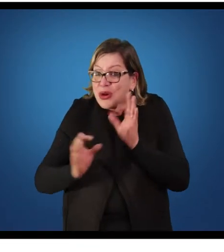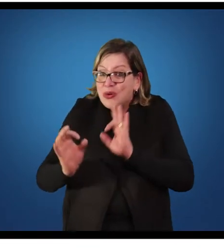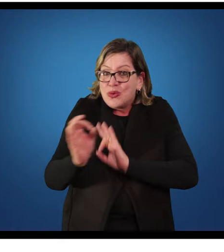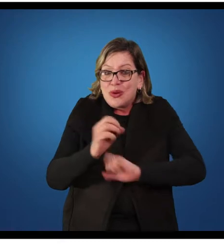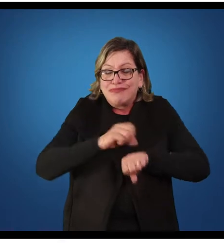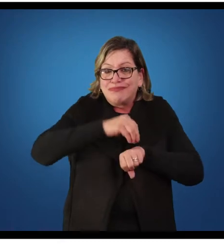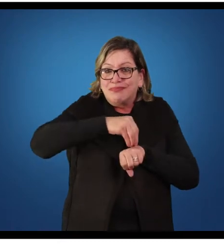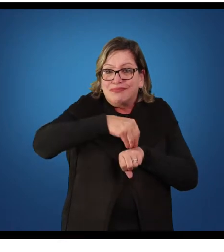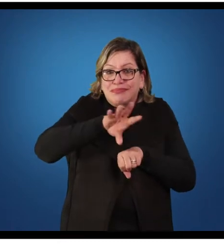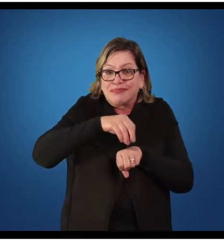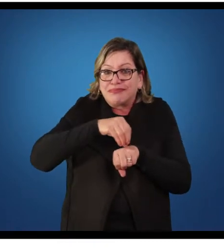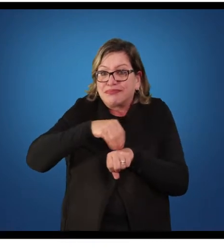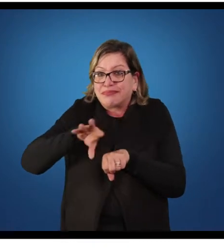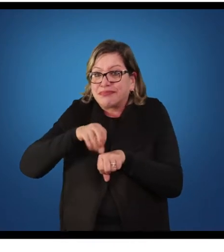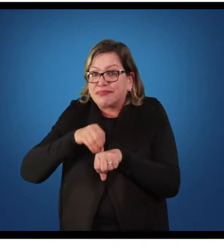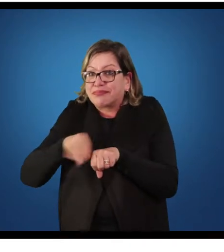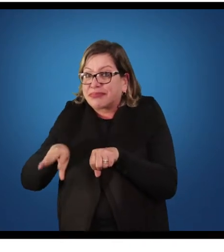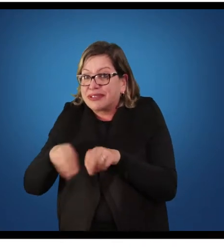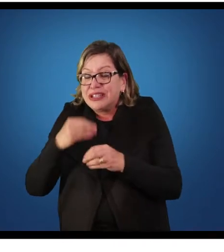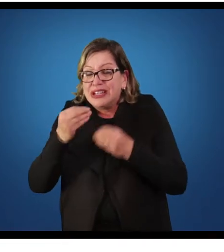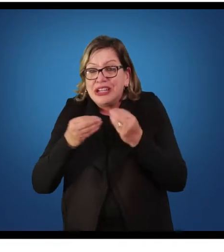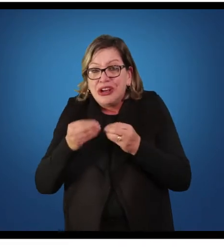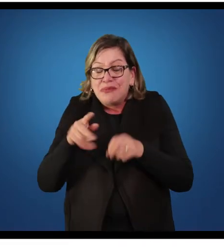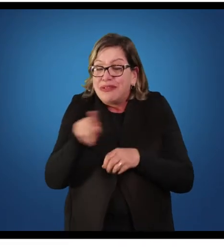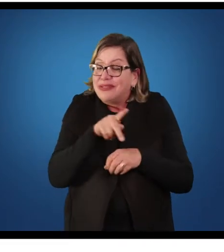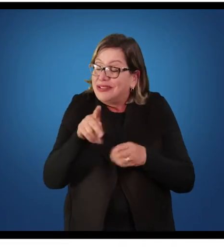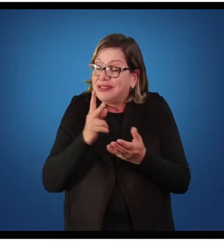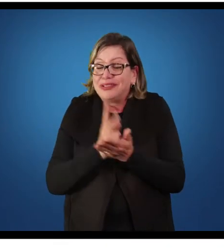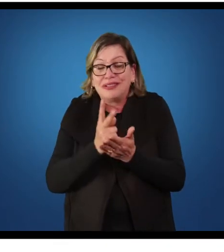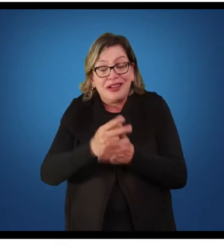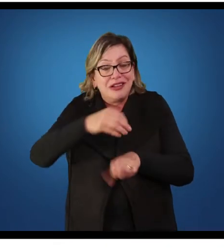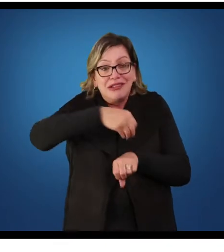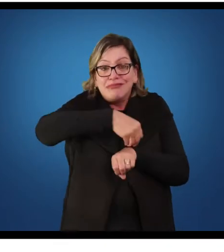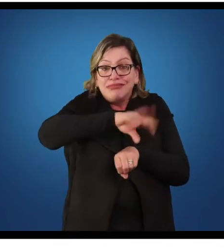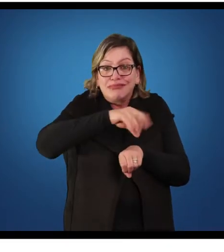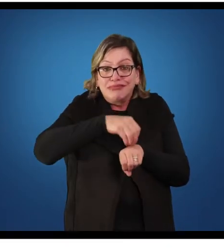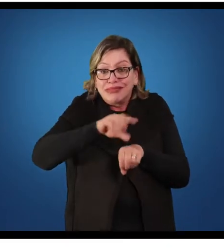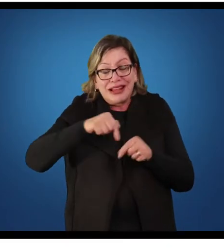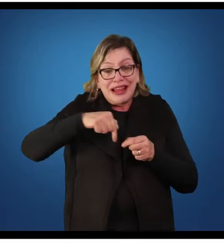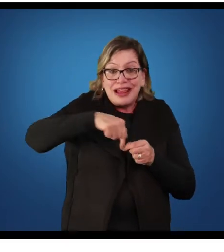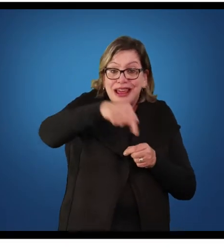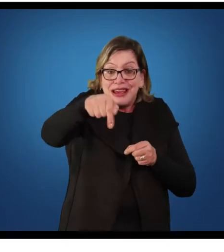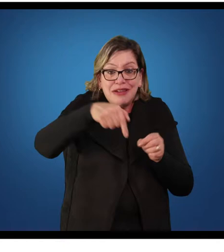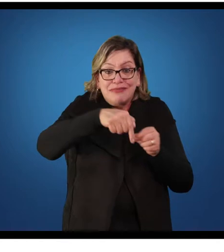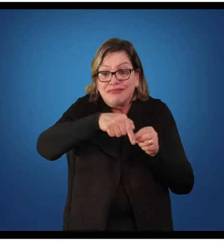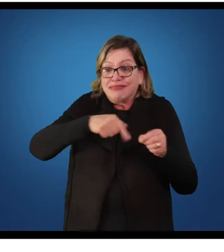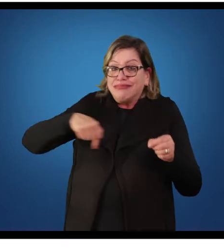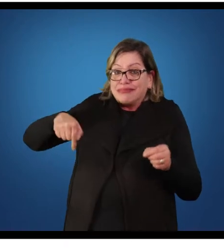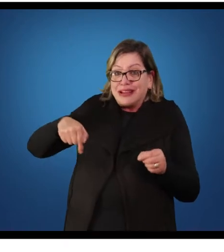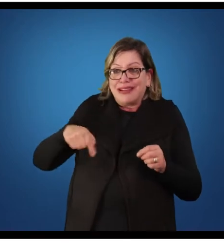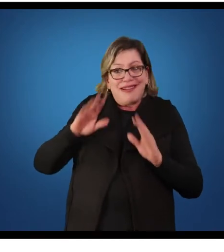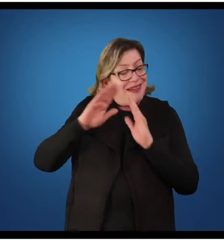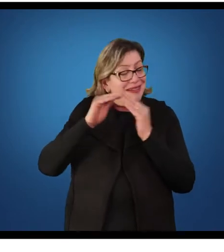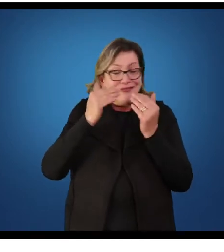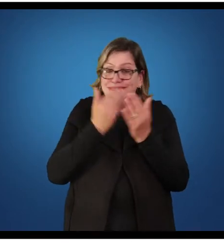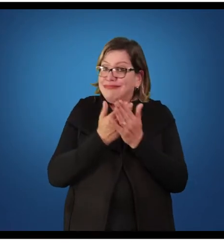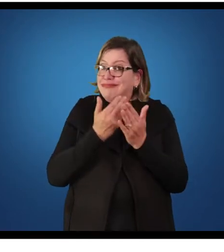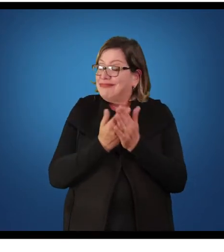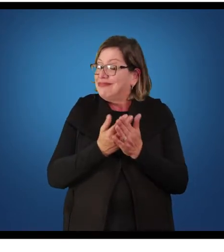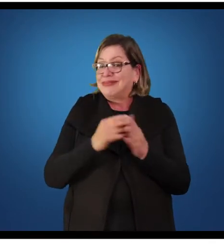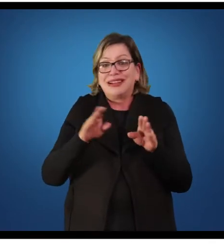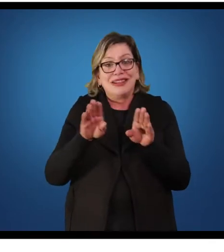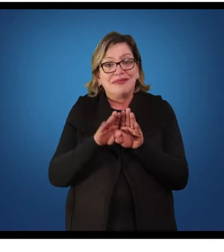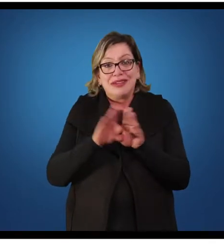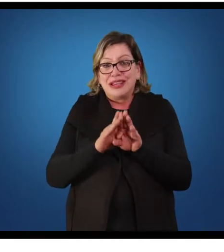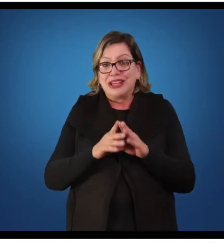bolada quem quiser, né? Você vai orientá-las a sempre sair para um lado, sempre sair para o outro. E lá na escola você não vai trabalhar